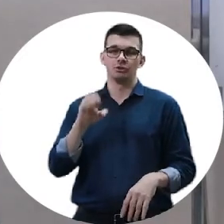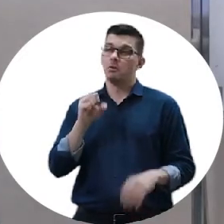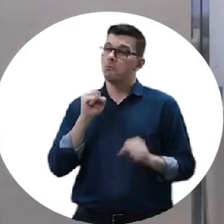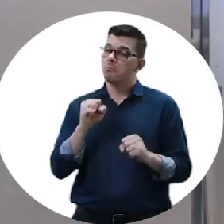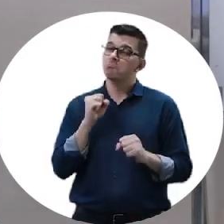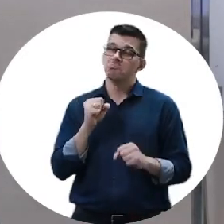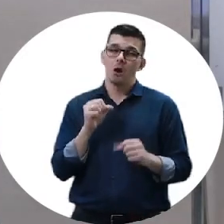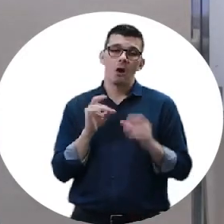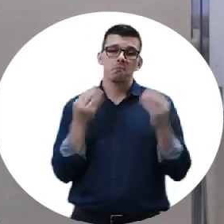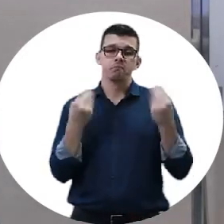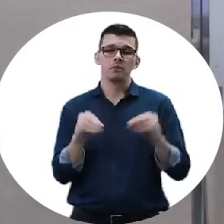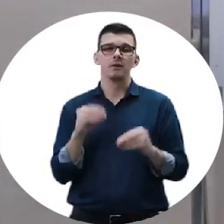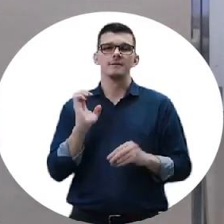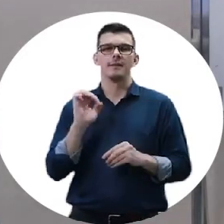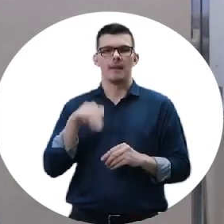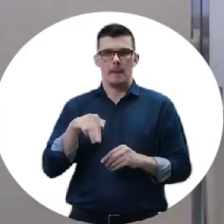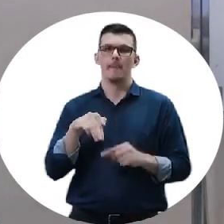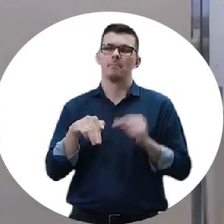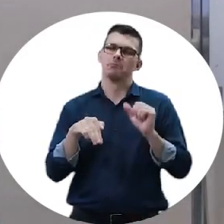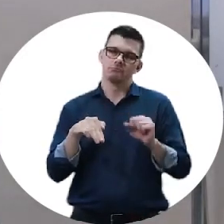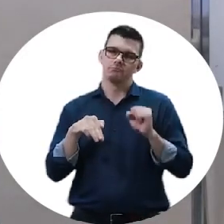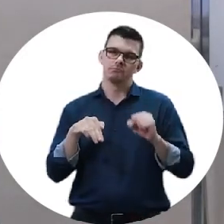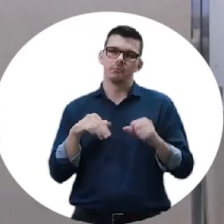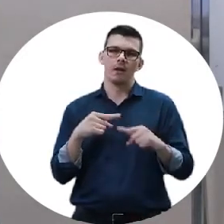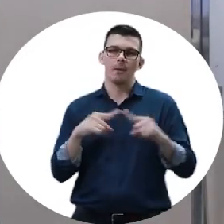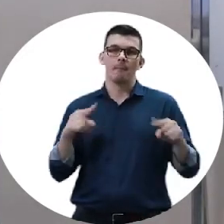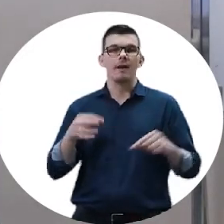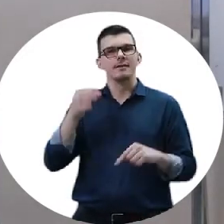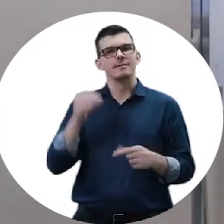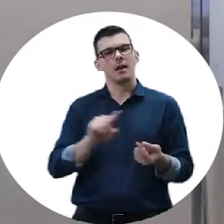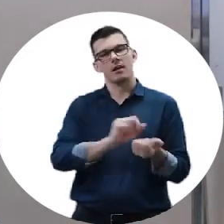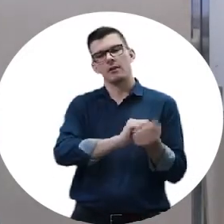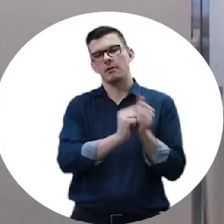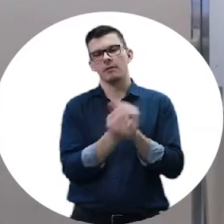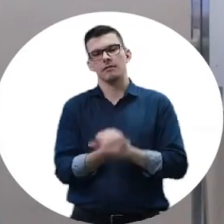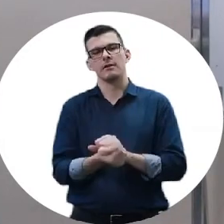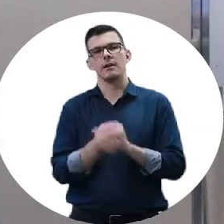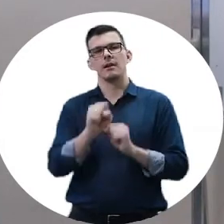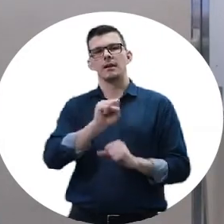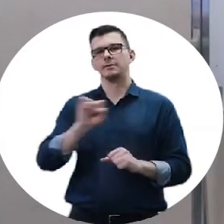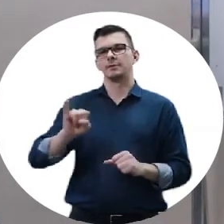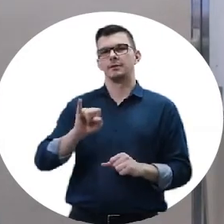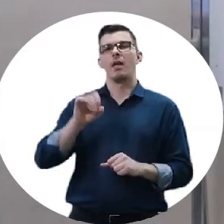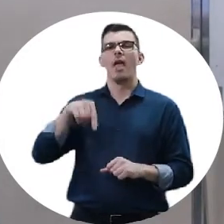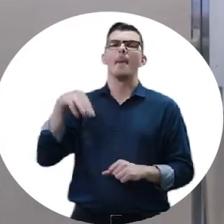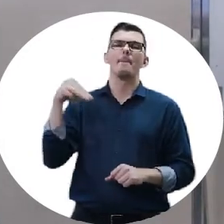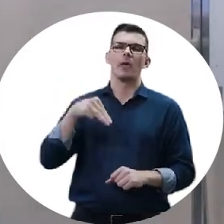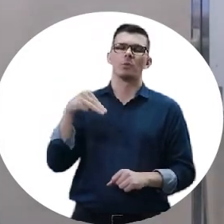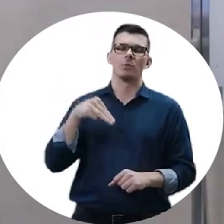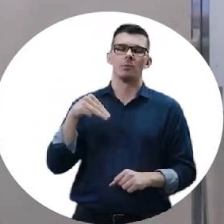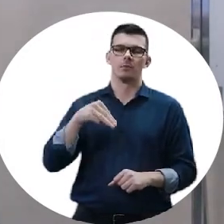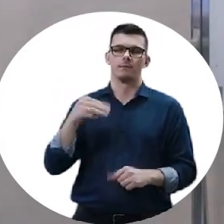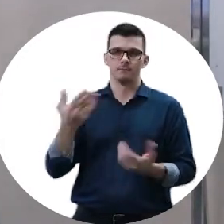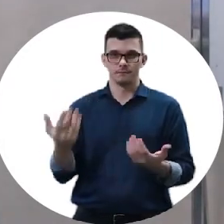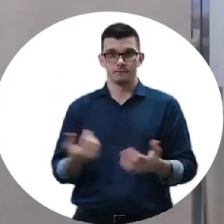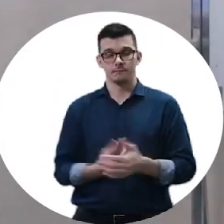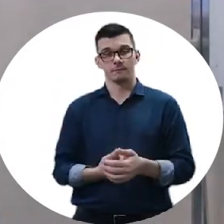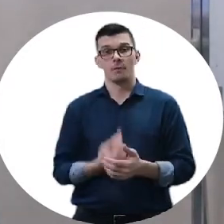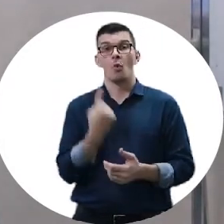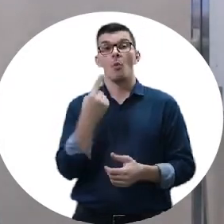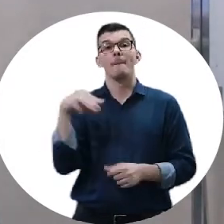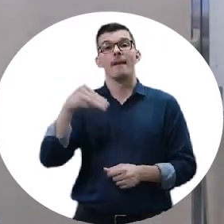centímetro, que vai ser newton por centímetro. Mas você tem até passar para o sistema internacional, que é metro. Lembrando que 1